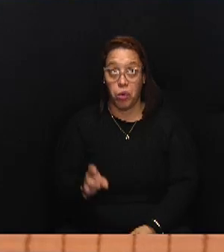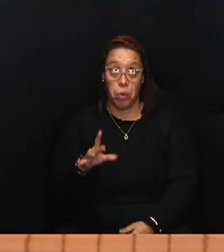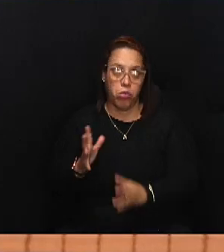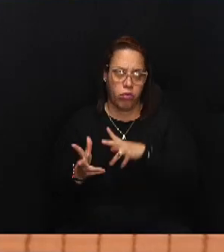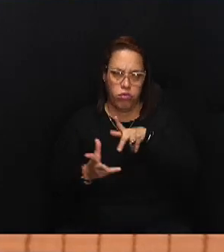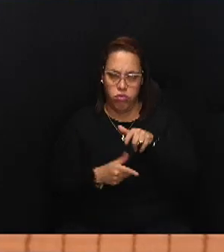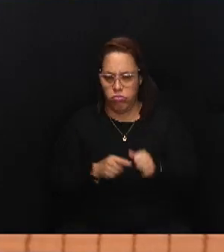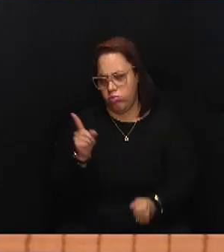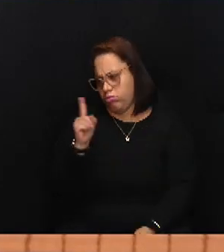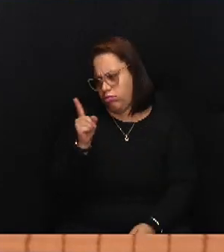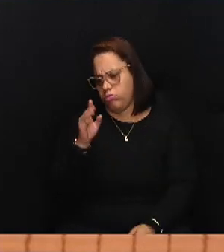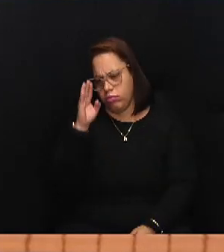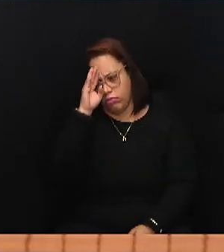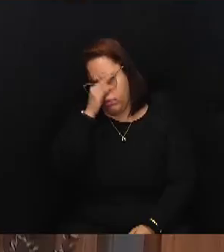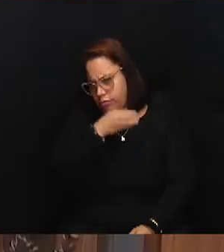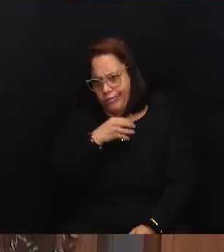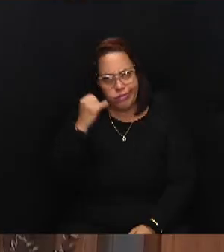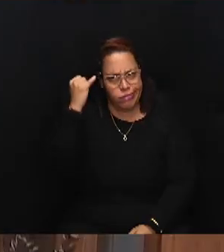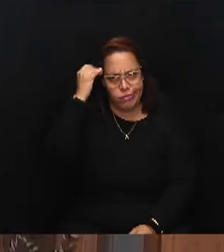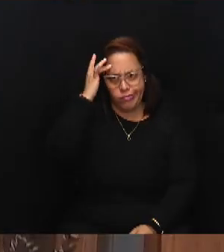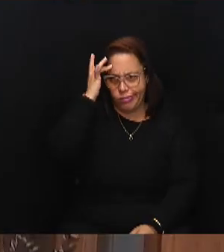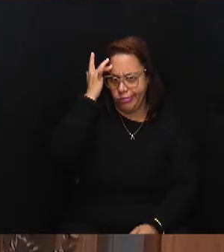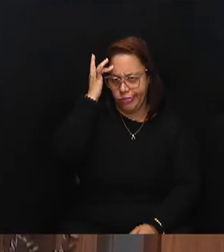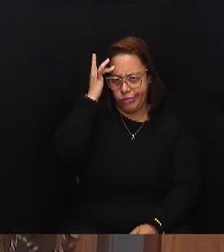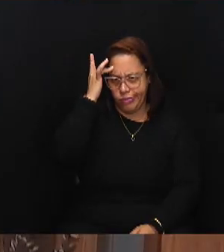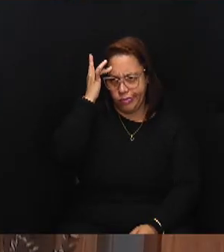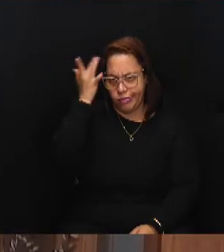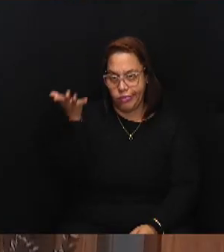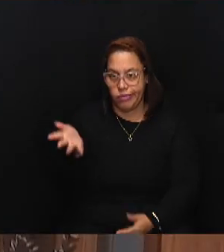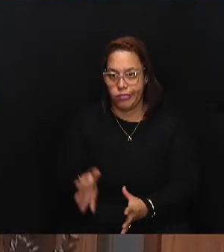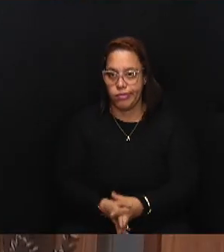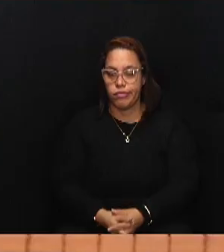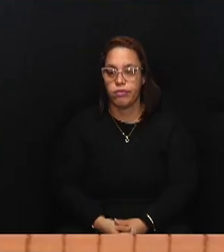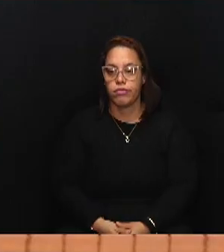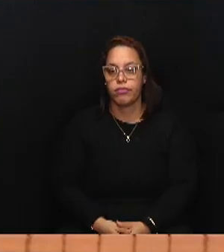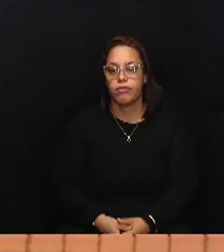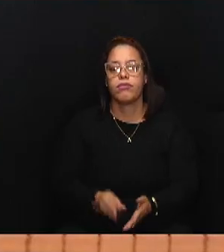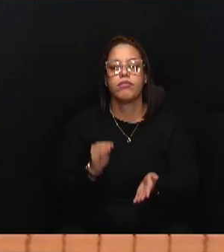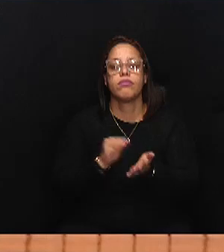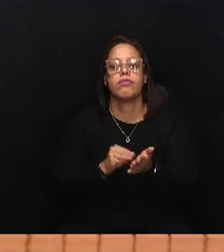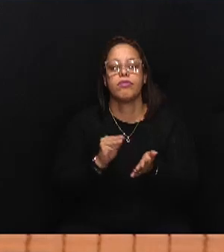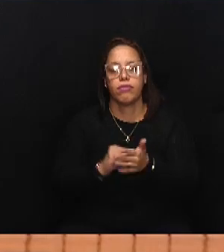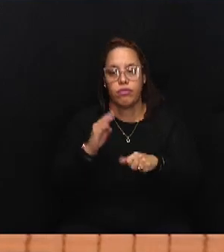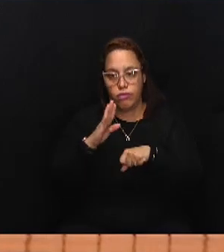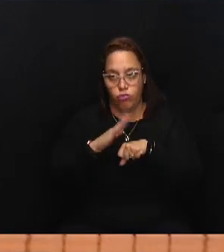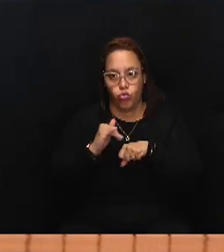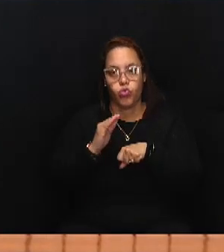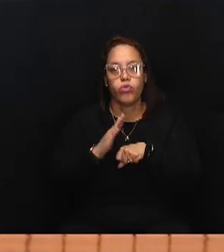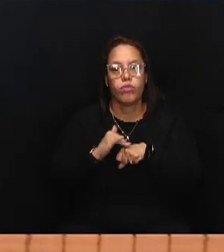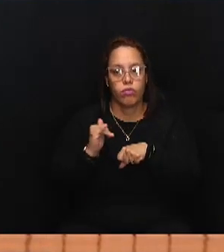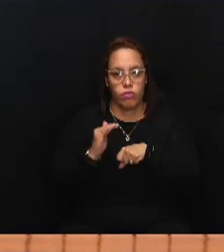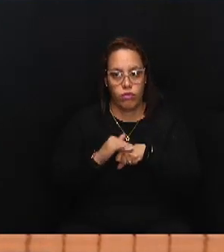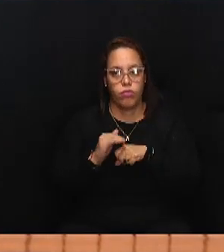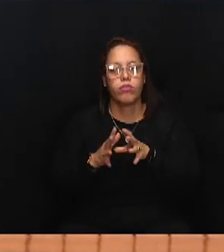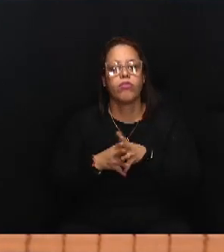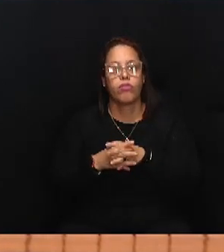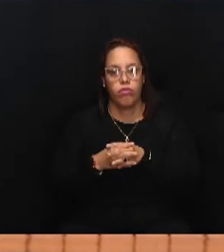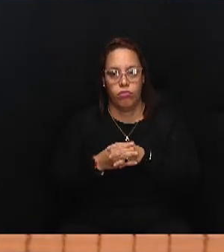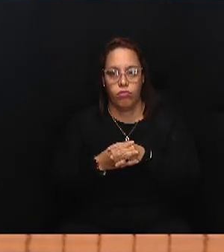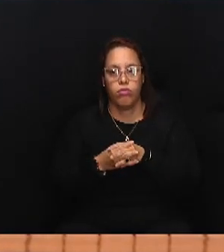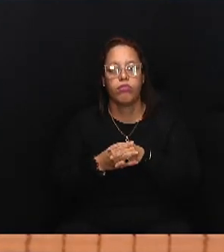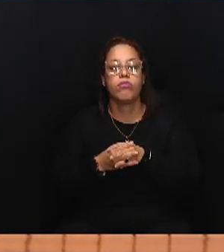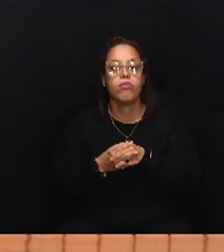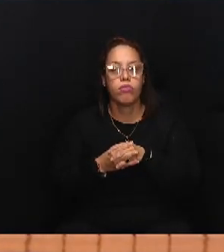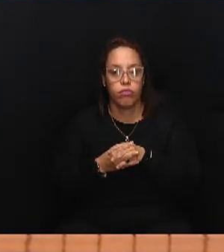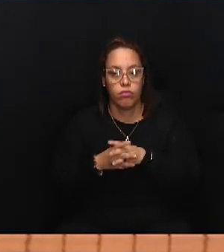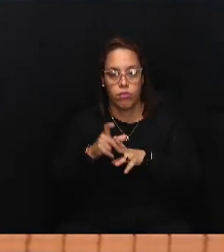né? Eu acho que também tem que... Essa parte que eu acho que está faltando, esse afeto, né? É esse aconchego dos